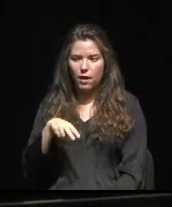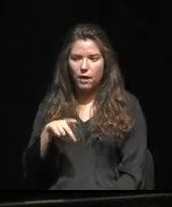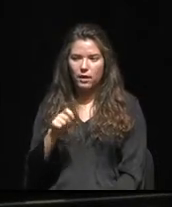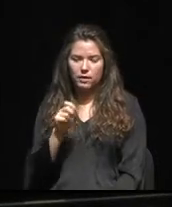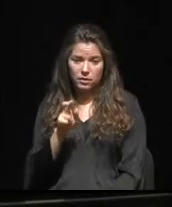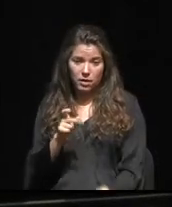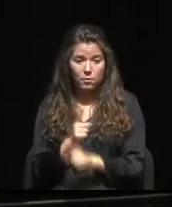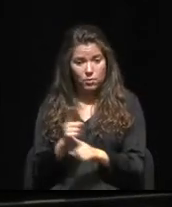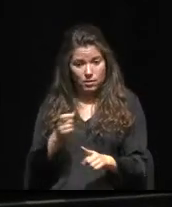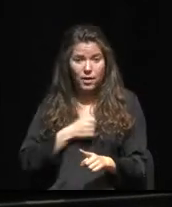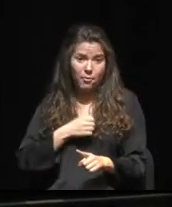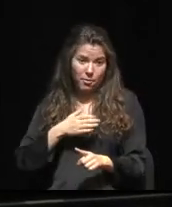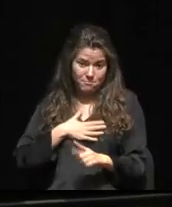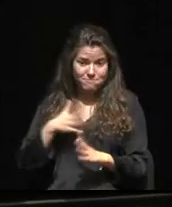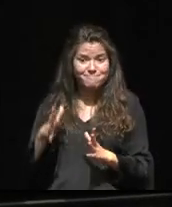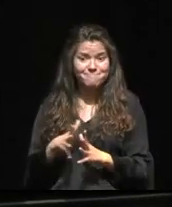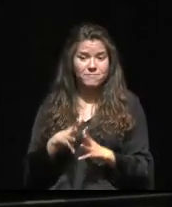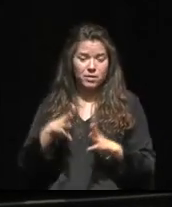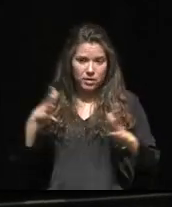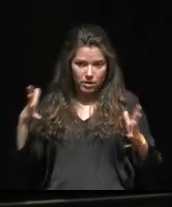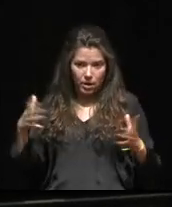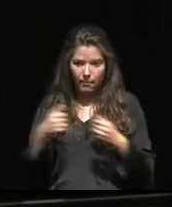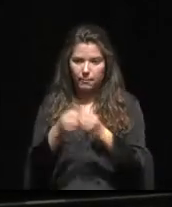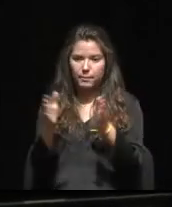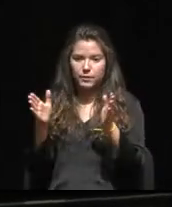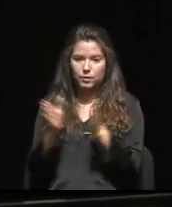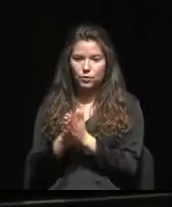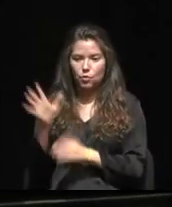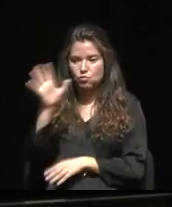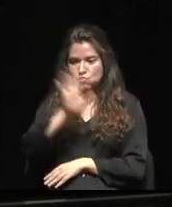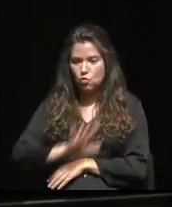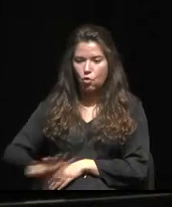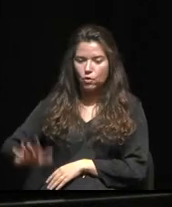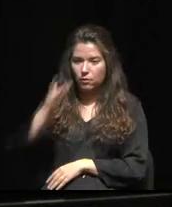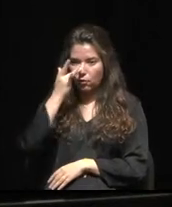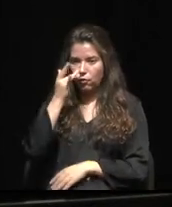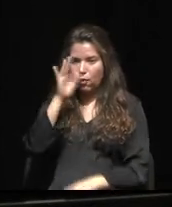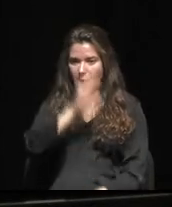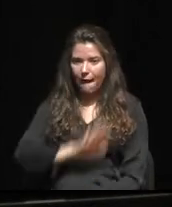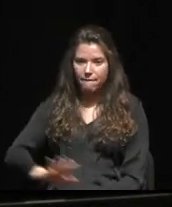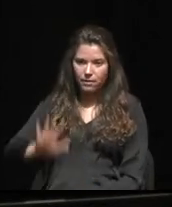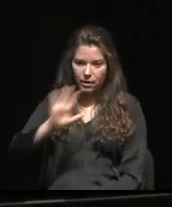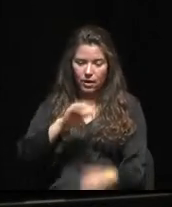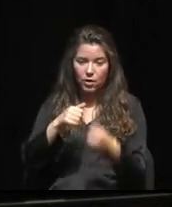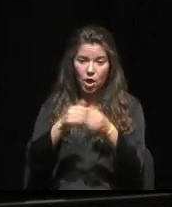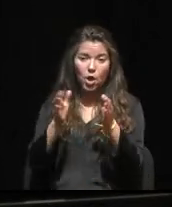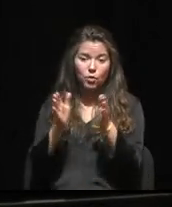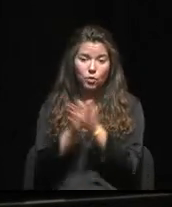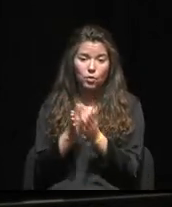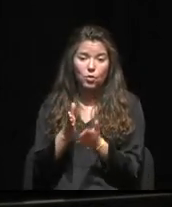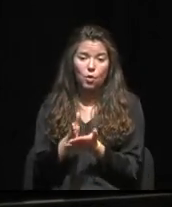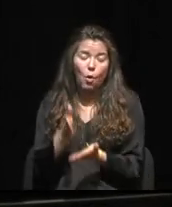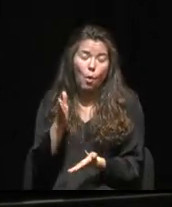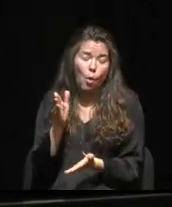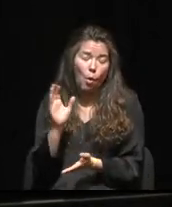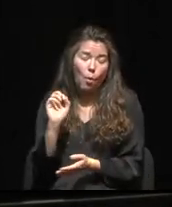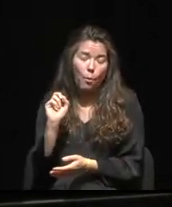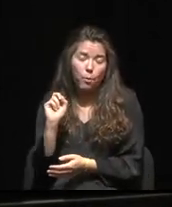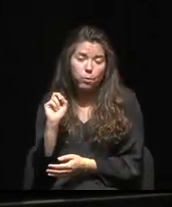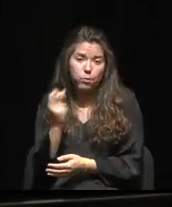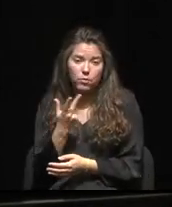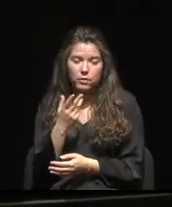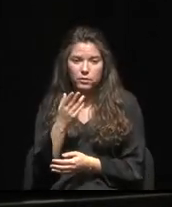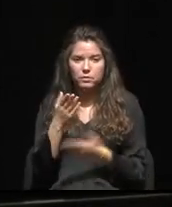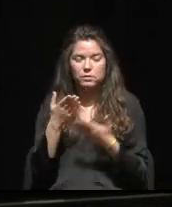essa assim é uma grande empresa de dominação de todo um continente de todo o continente Africano mas não só ou se refere por exemplo ao